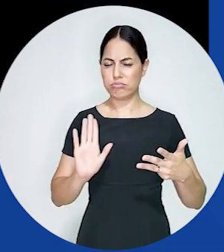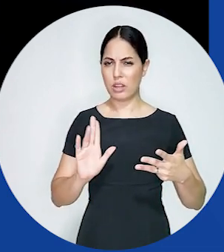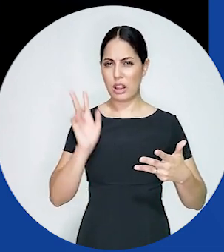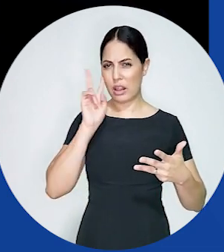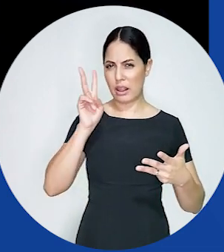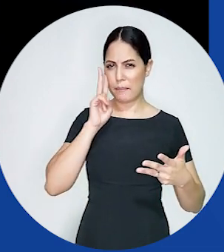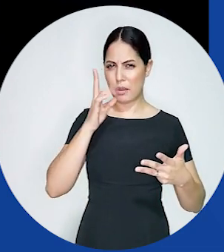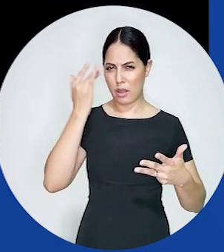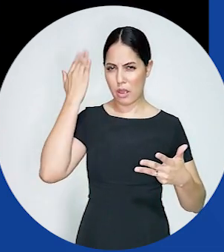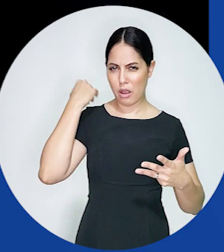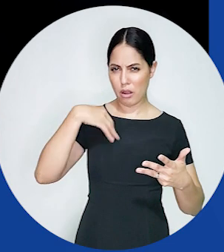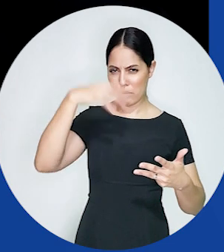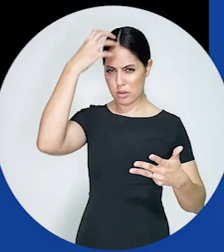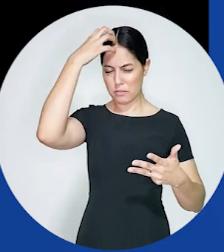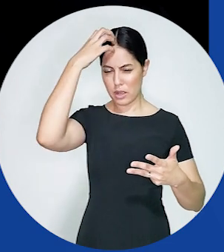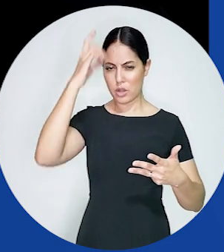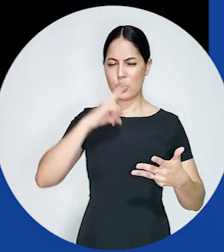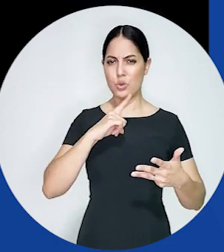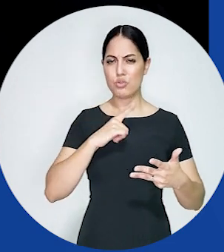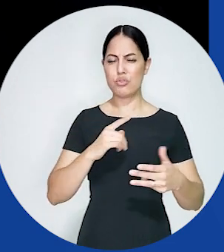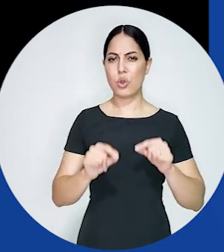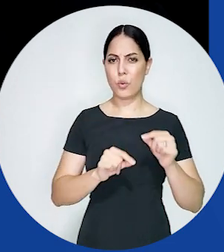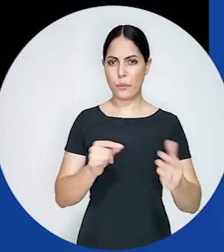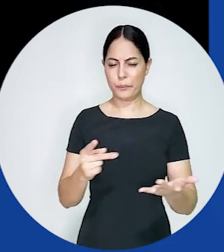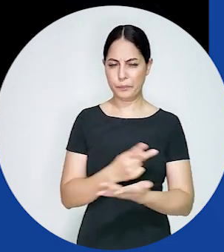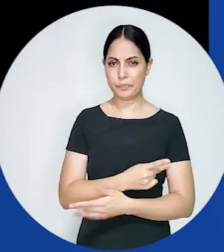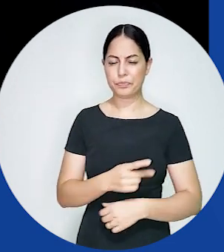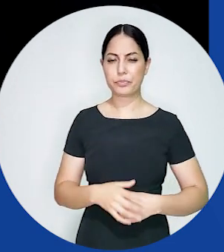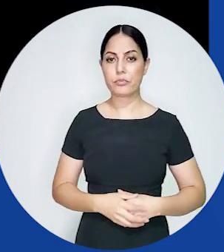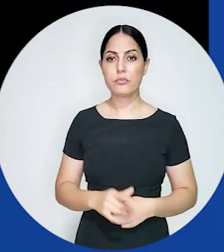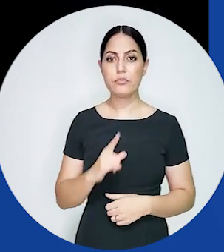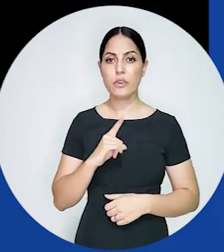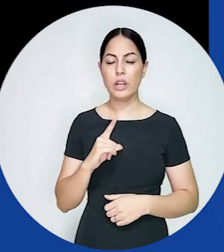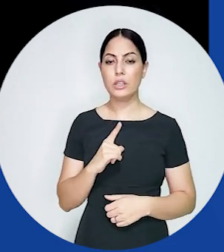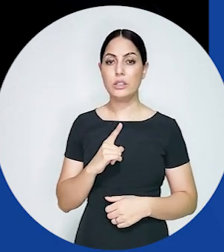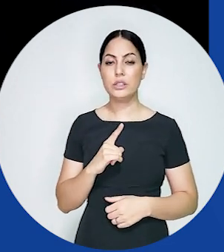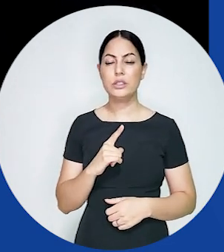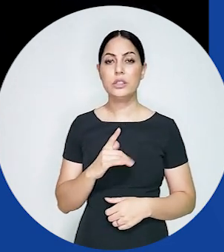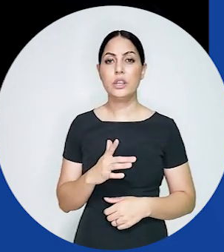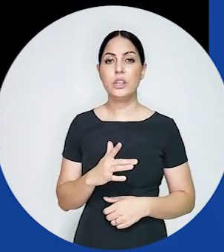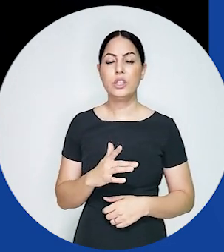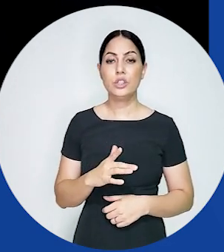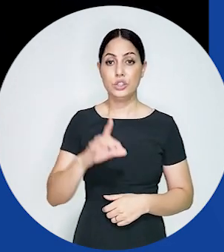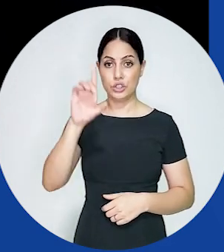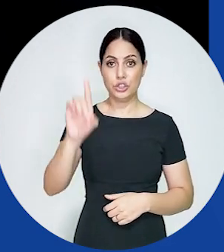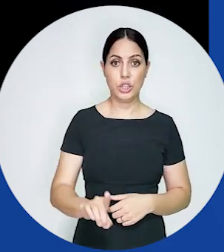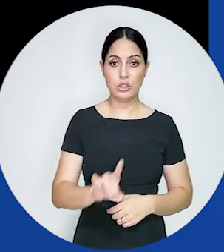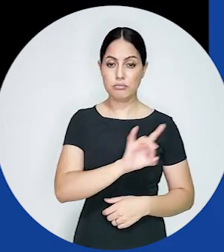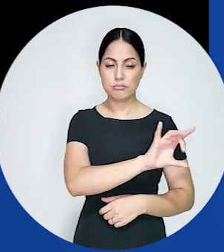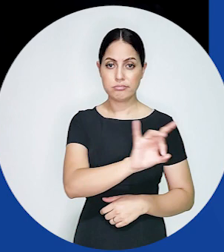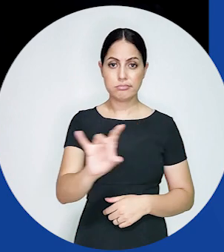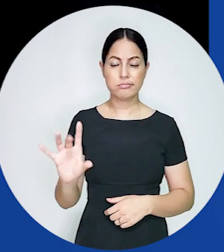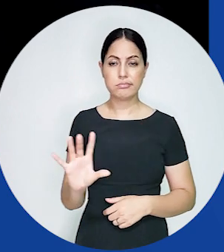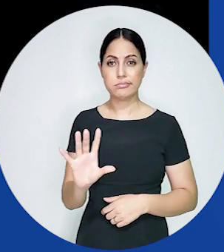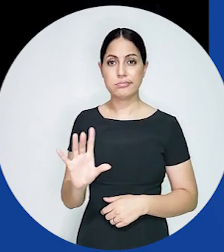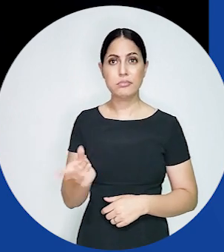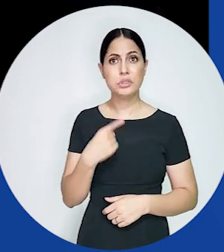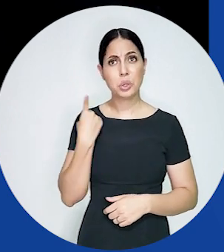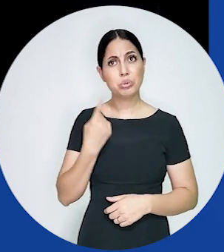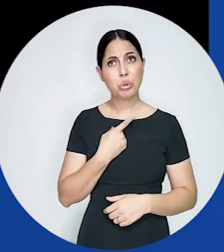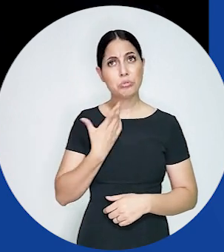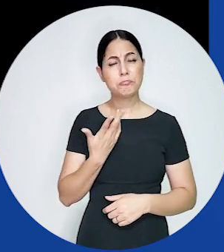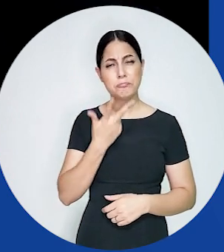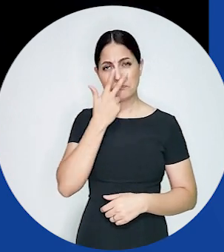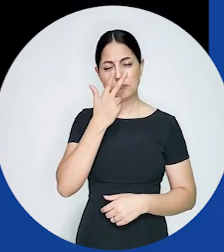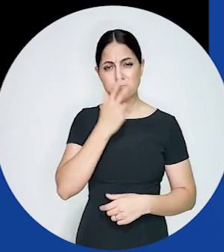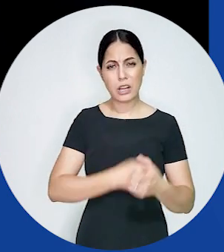do Império, né? No caso do Império, você veja, nós estávamos muito próximos dos movimentos reveladores dos direitos